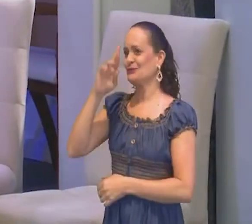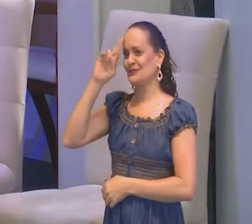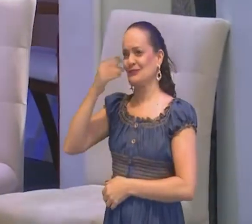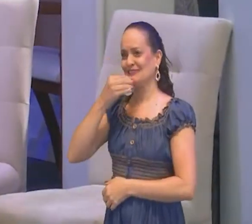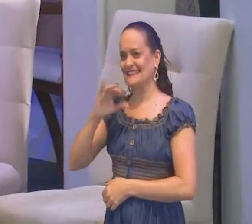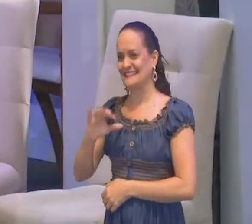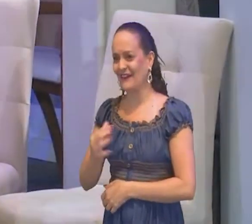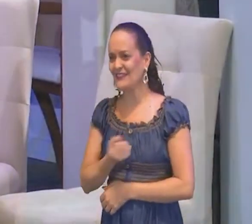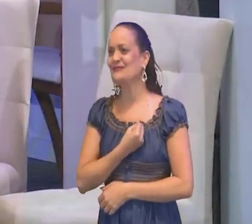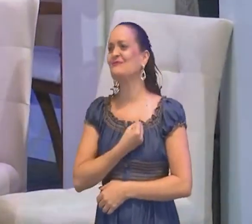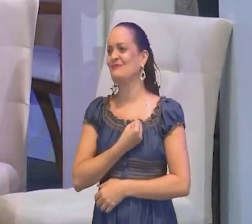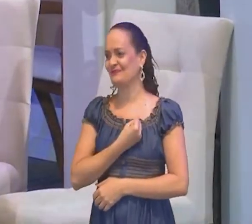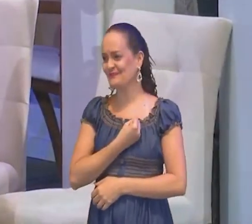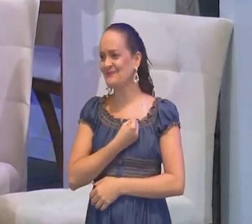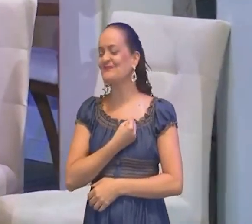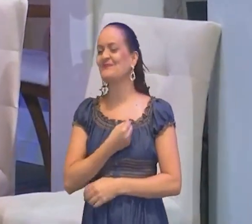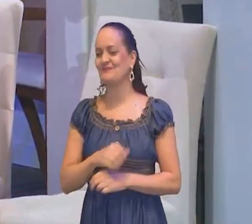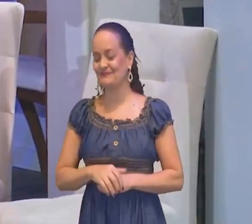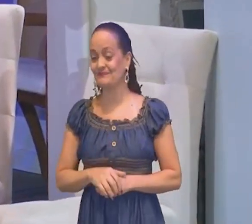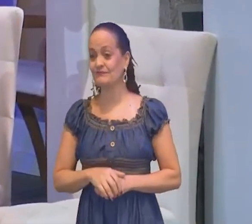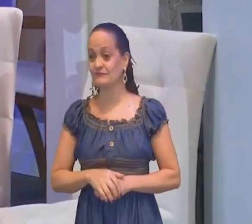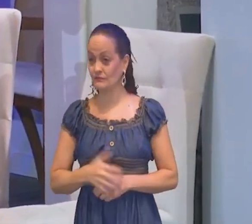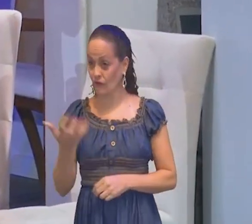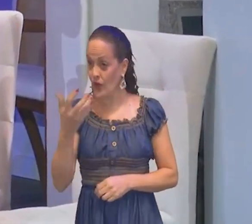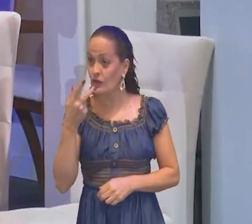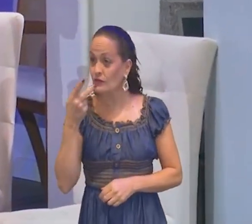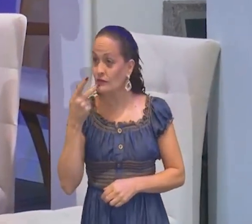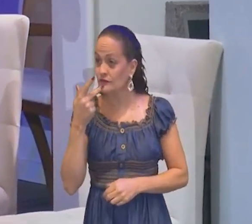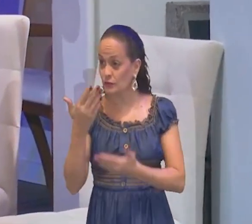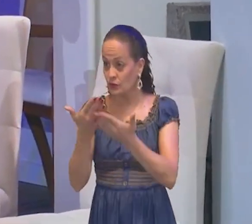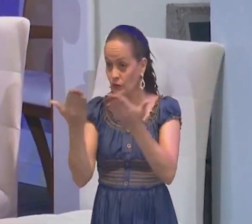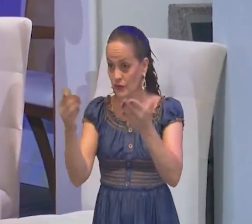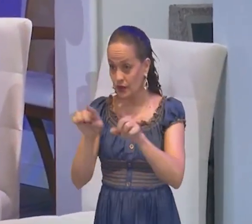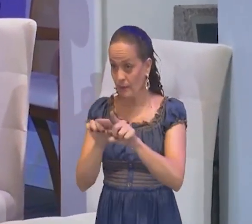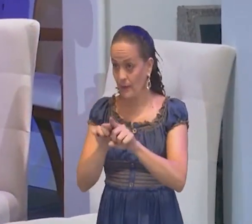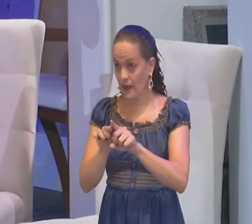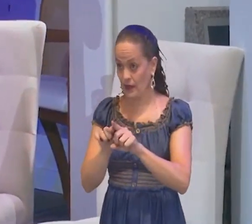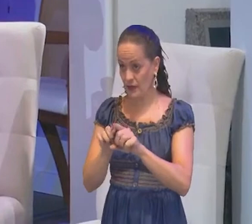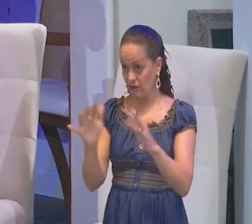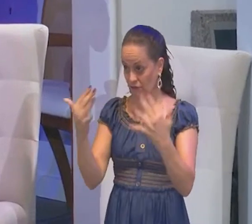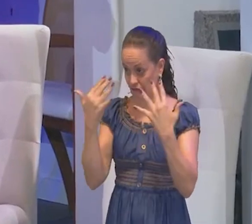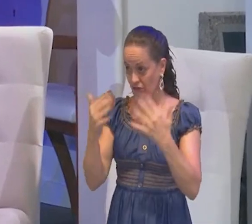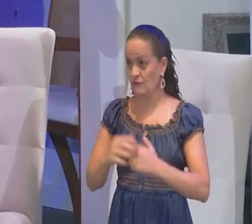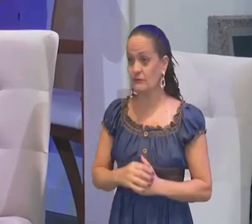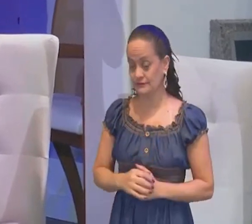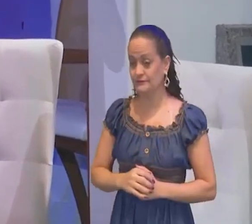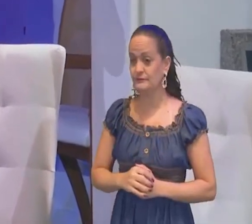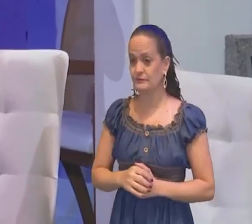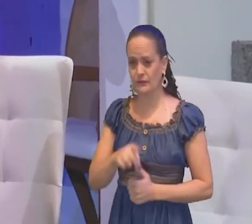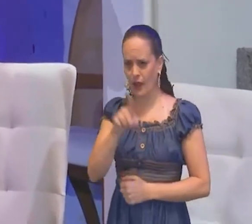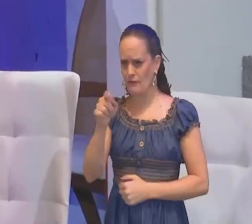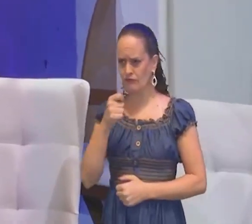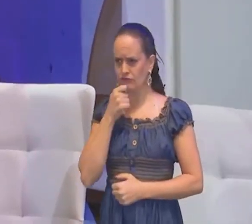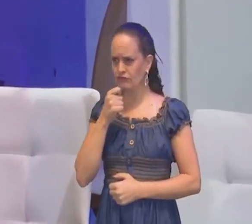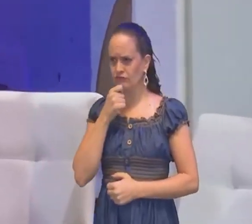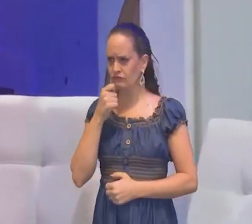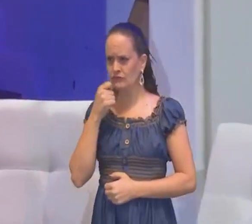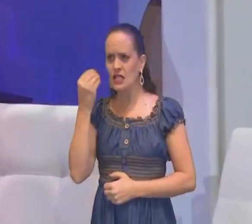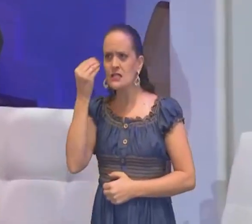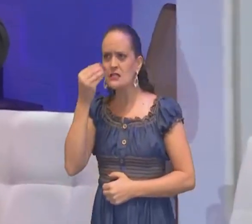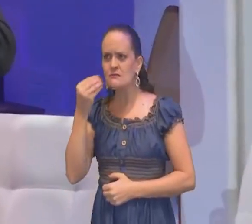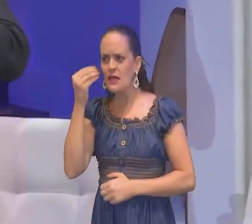Salvador. E eu quero dizer para você que está aqui nesta manhã, querido, que ainda não teve esta